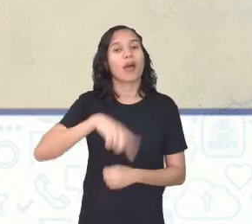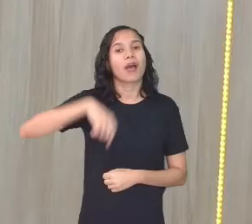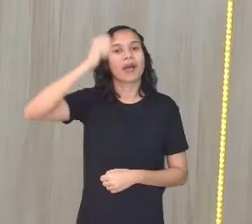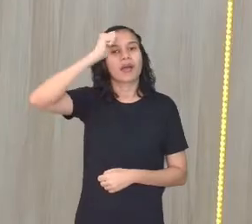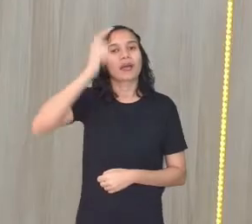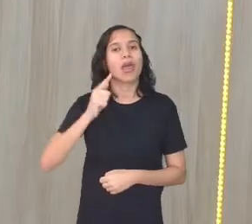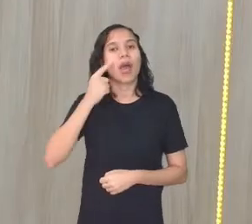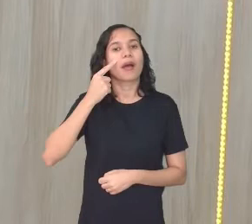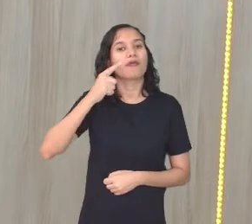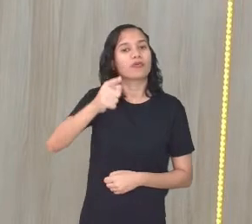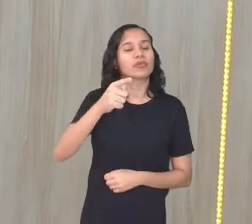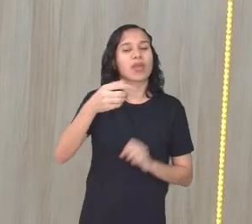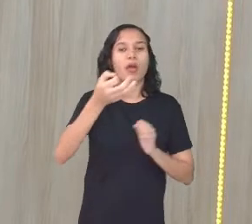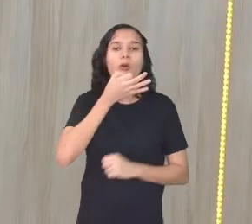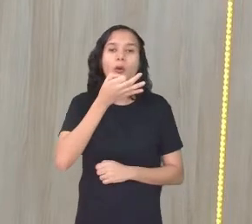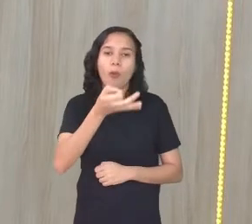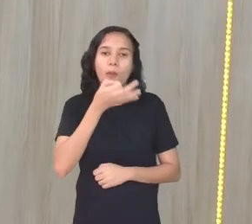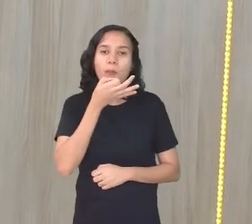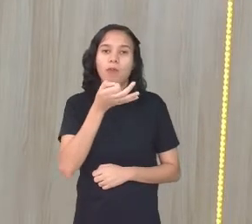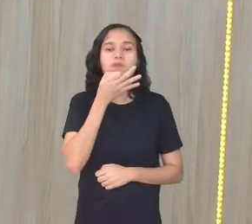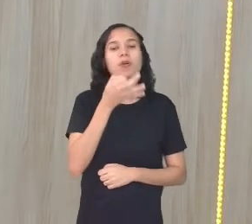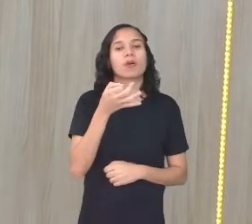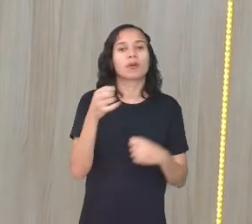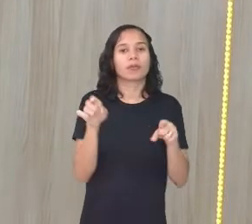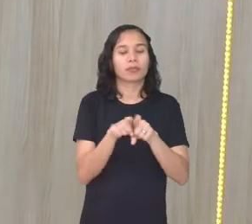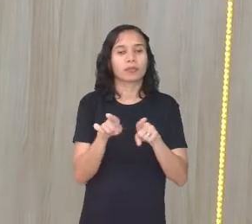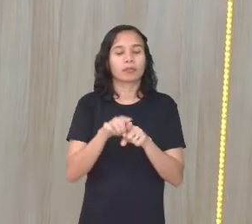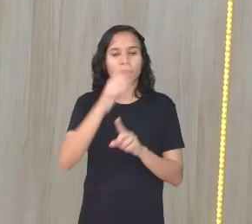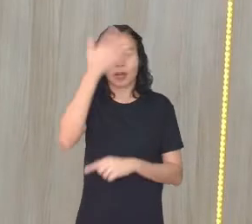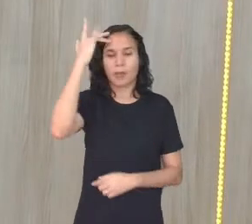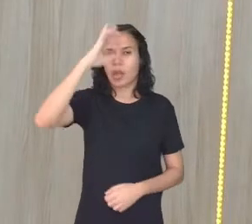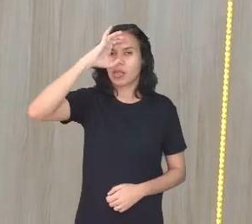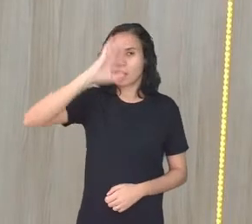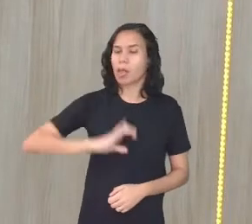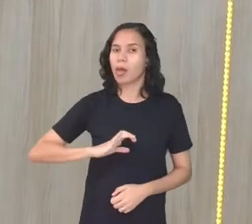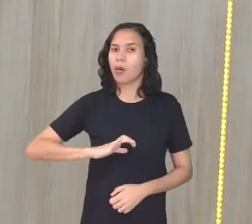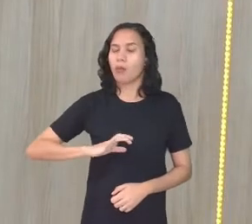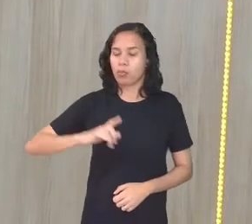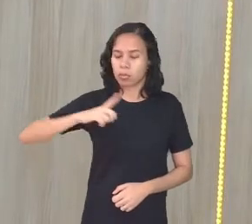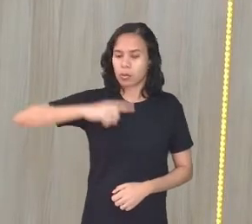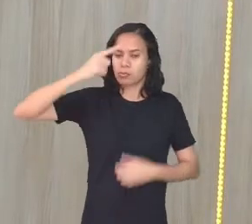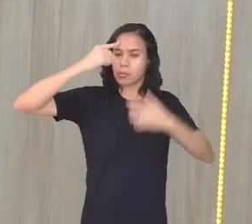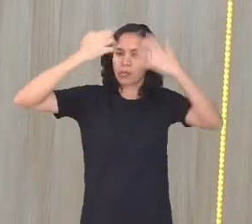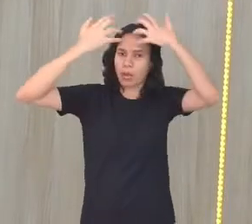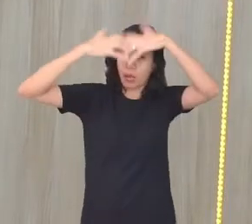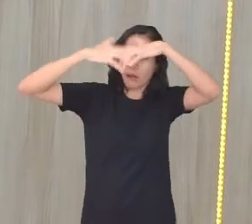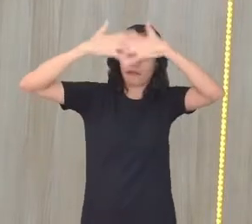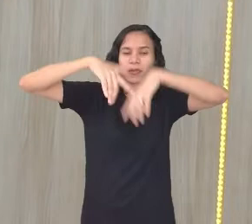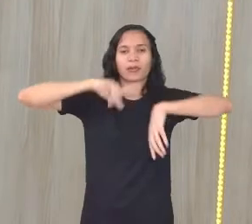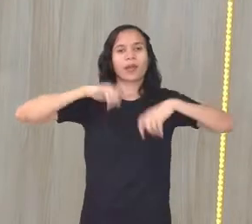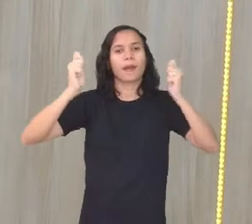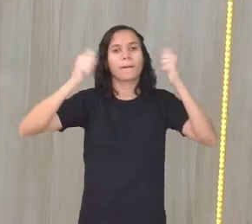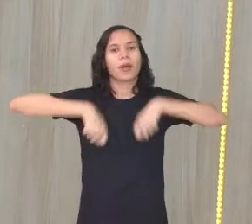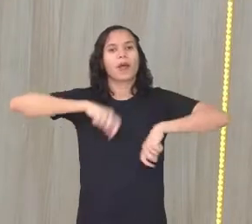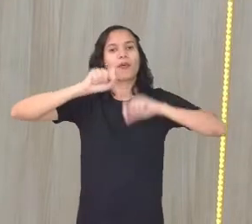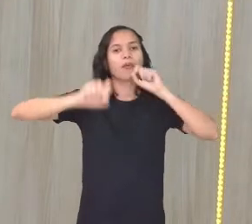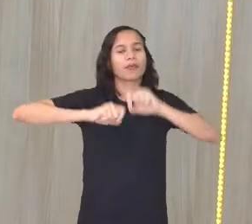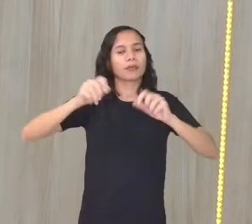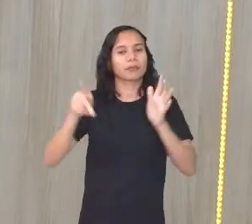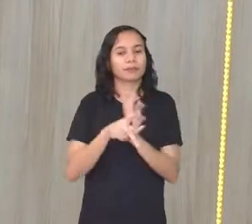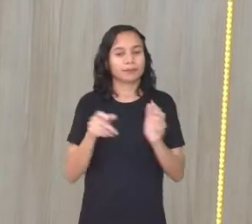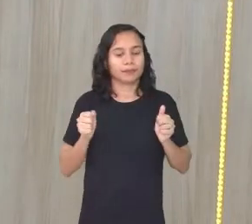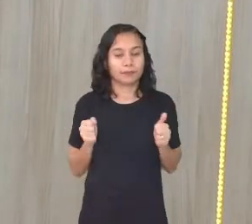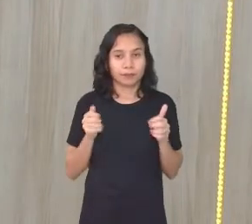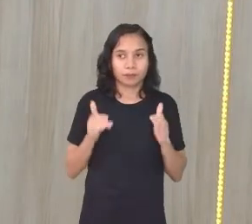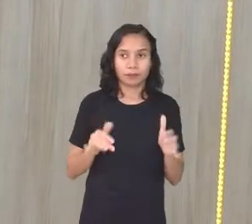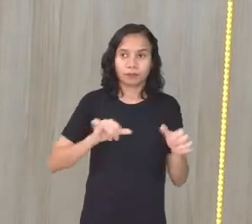aí em você a sua opinião, é criar um cidadão crítico, reflexivo, capaz de atuar